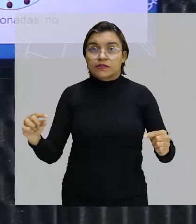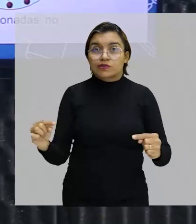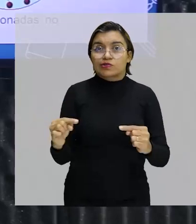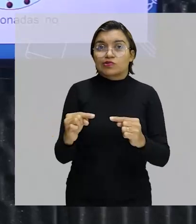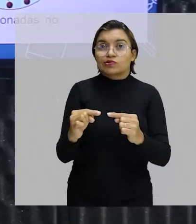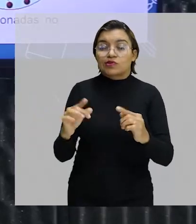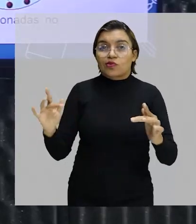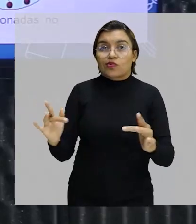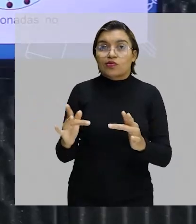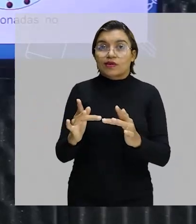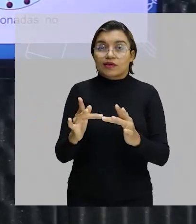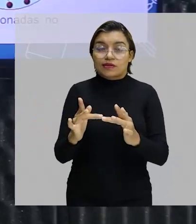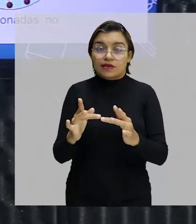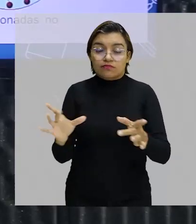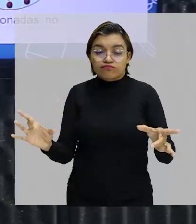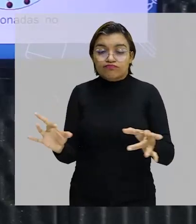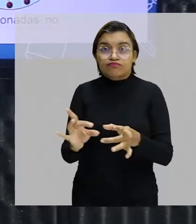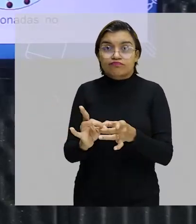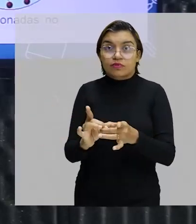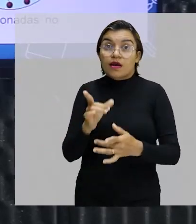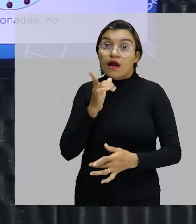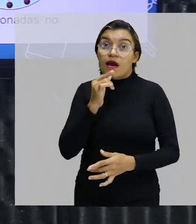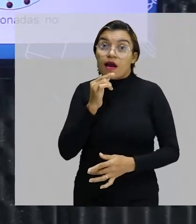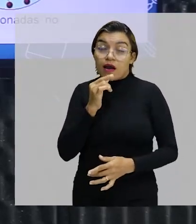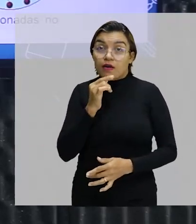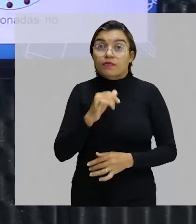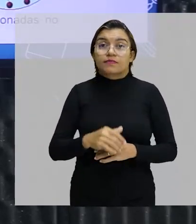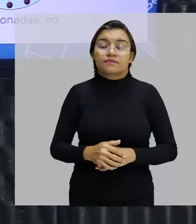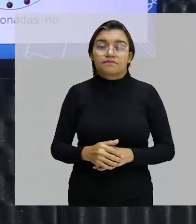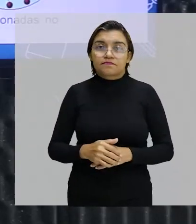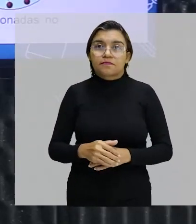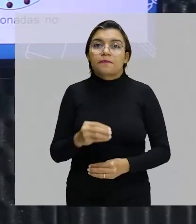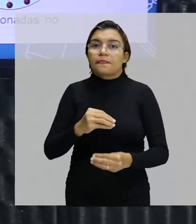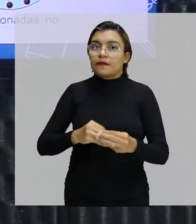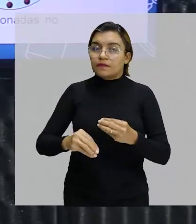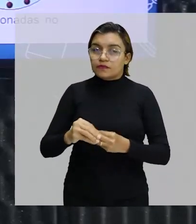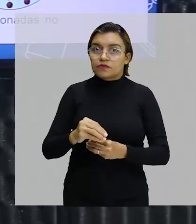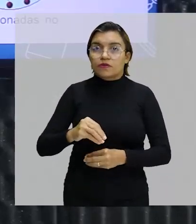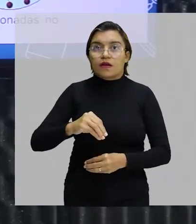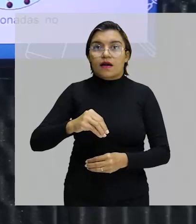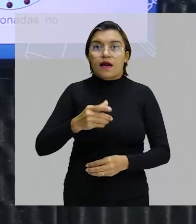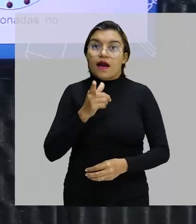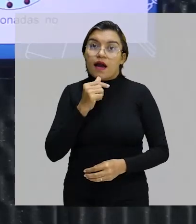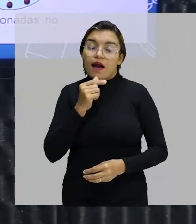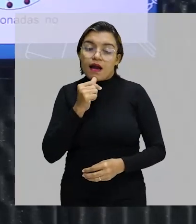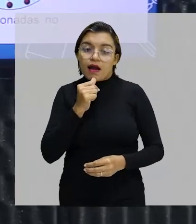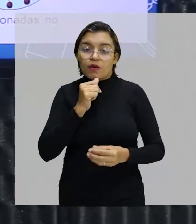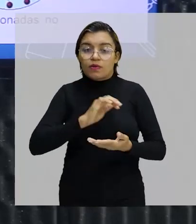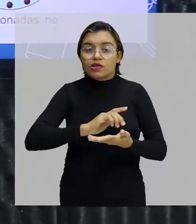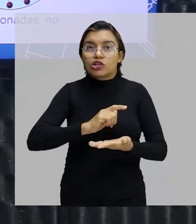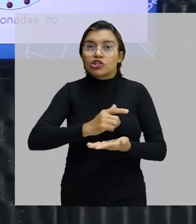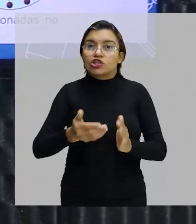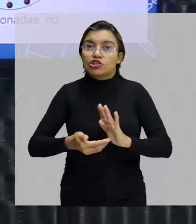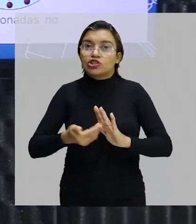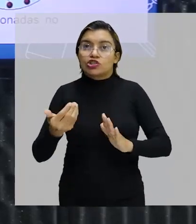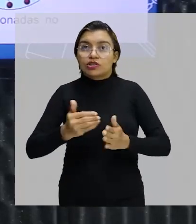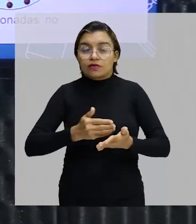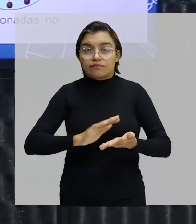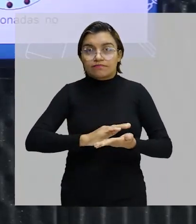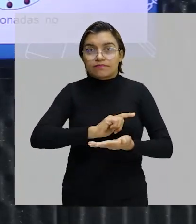água também é polar. Vai haver essa interação e a água corrente, certo, vai levar esse